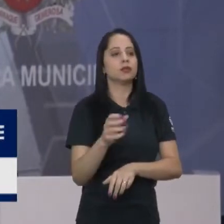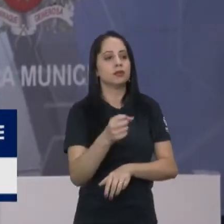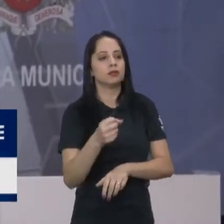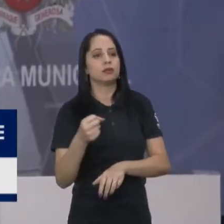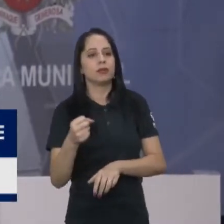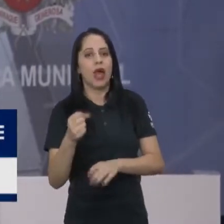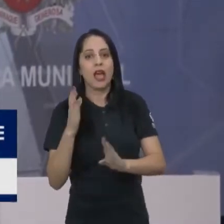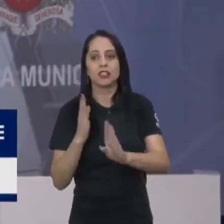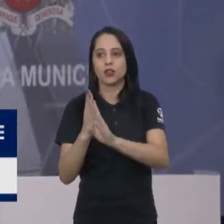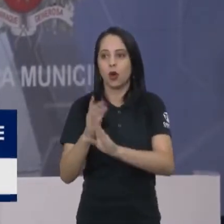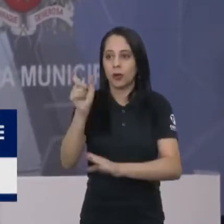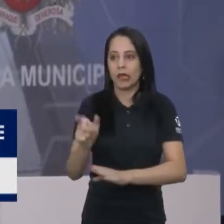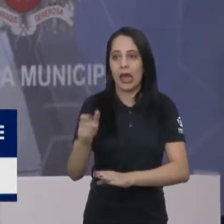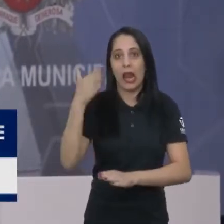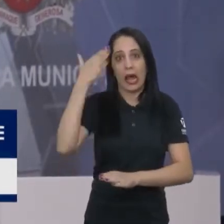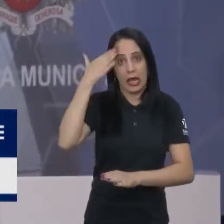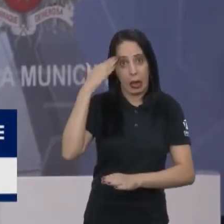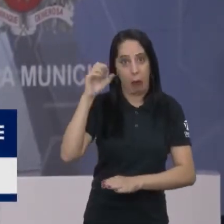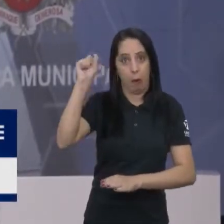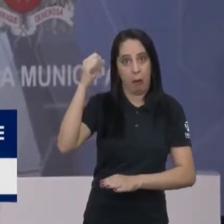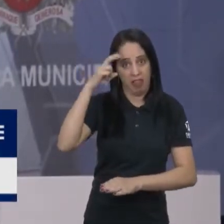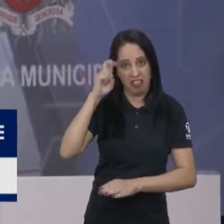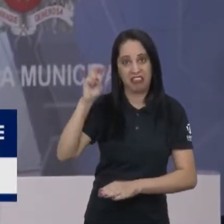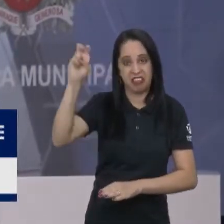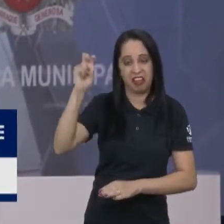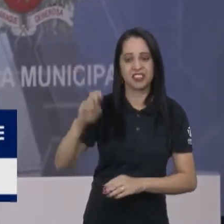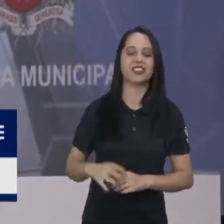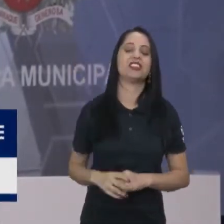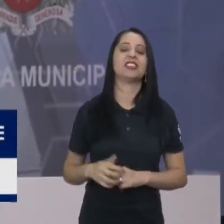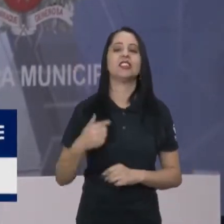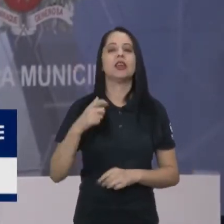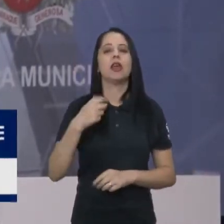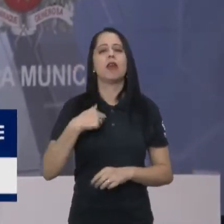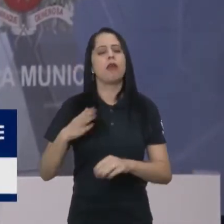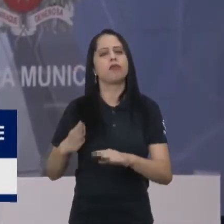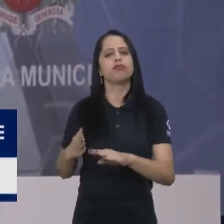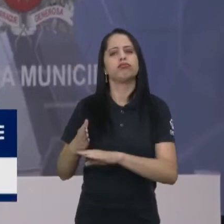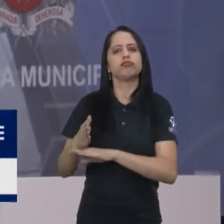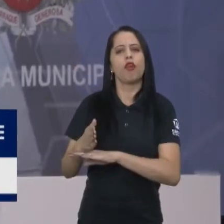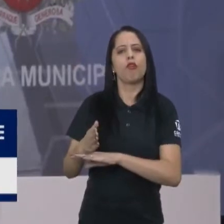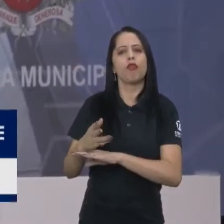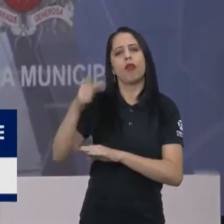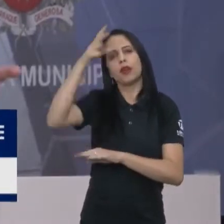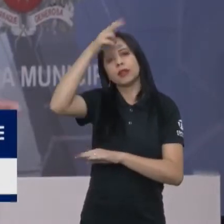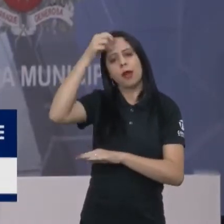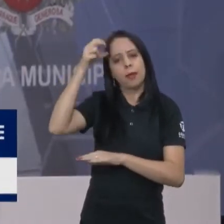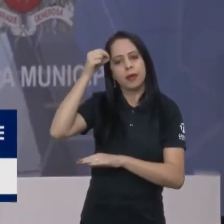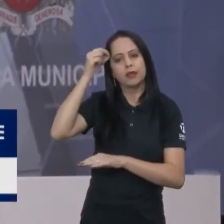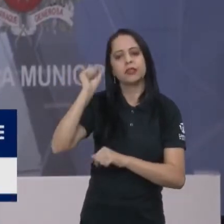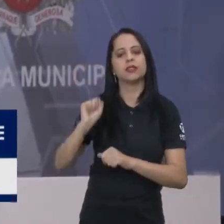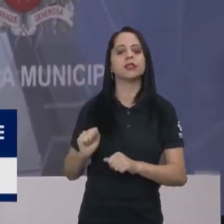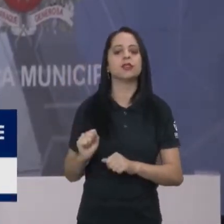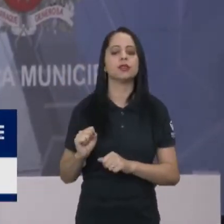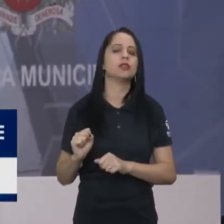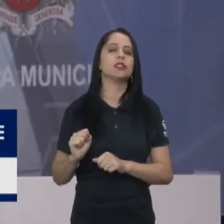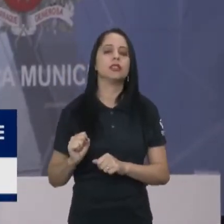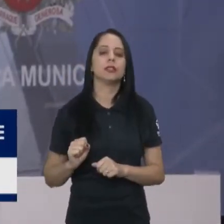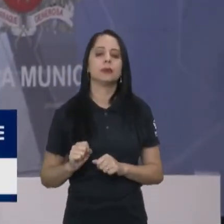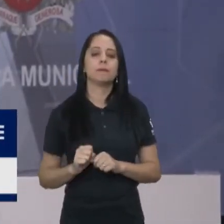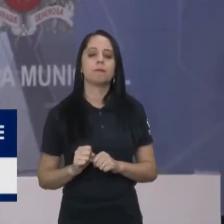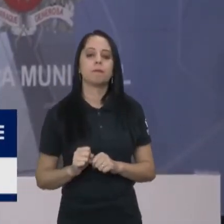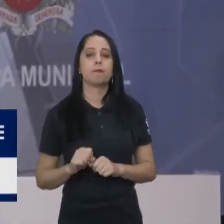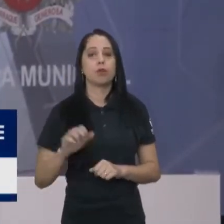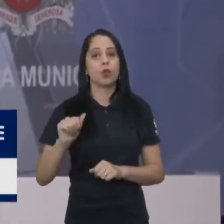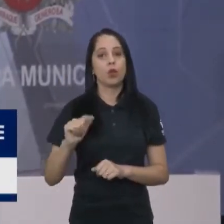muita gente boa ali, né? E eu lembro, eu fui à prefeitura, nós ganhamos a eleição, fomos quase uma zebra, e o Emmanuel falou, Eduardo, você tem que ir comigo